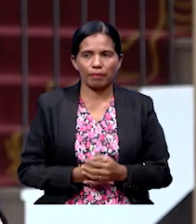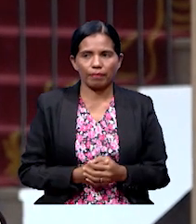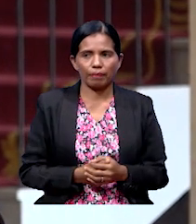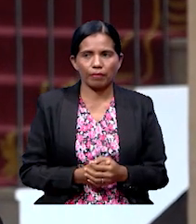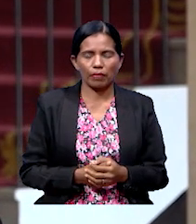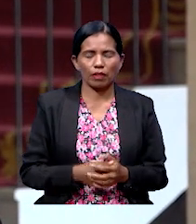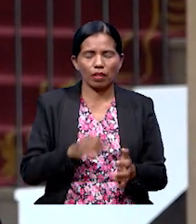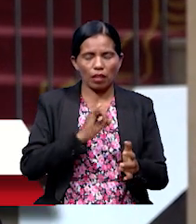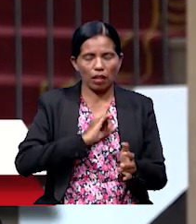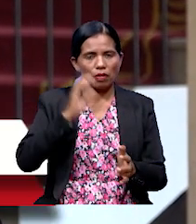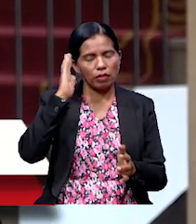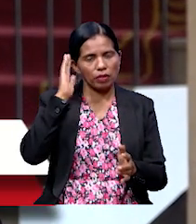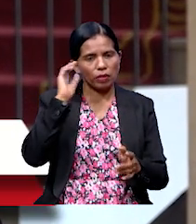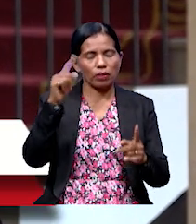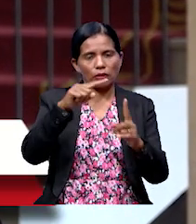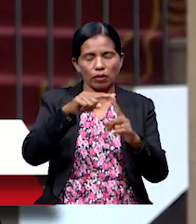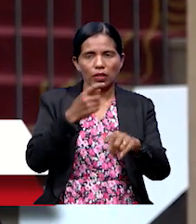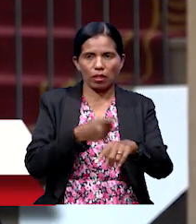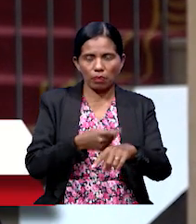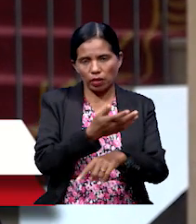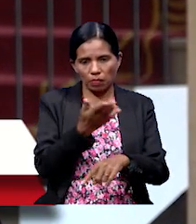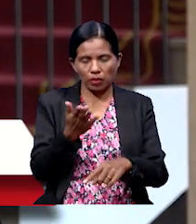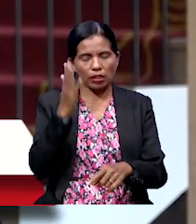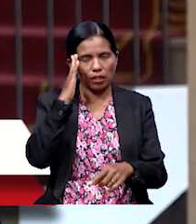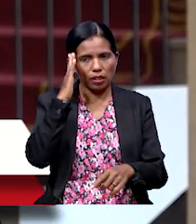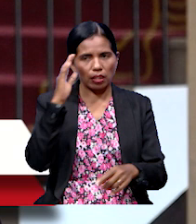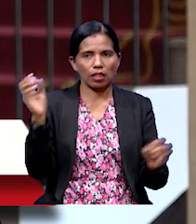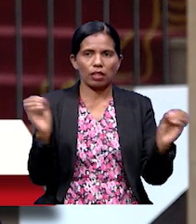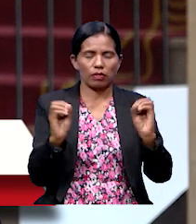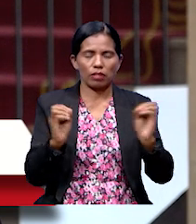to tempo ita vot sira se Hateten ne ne las assunto ina que ame